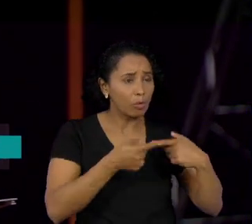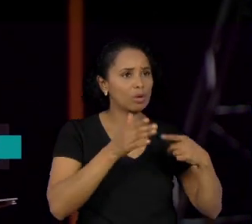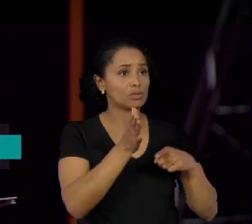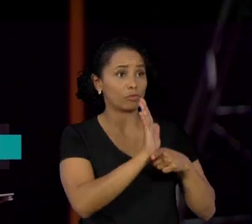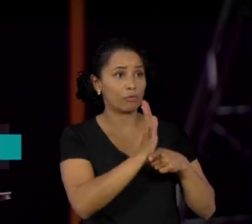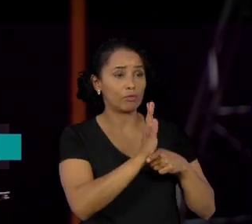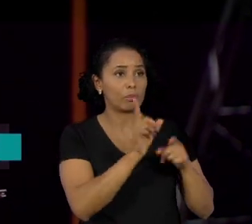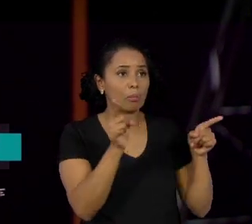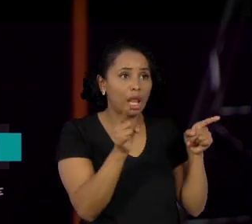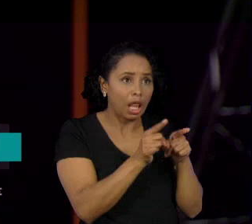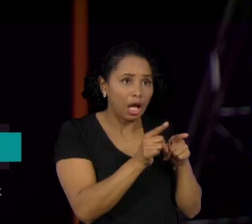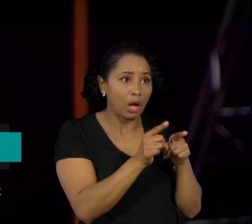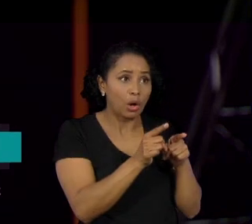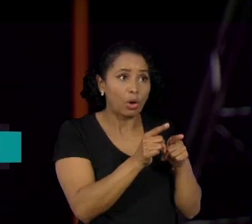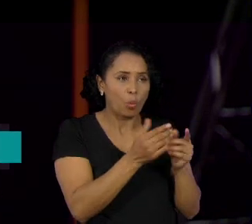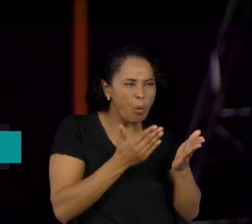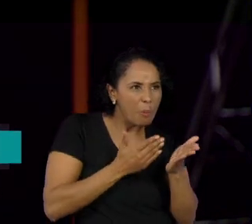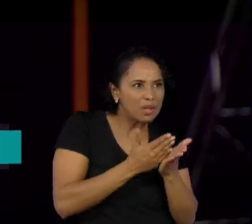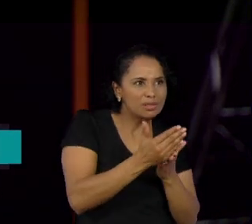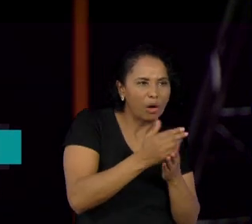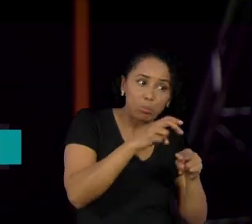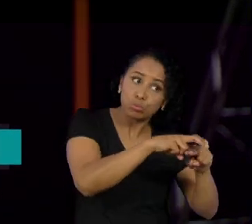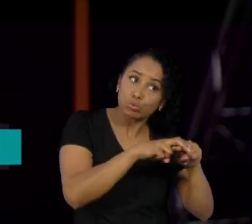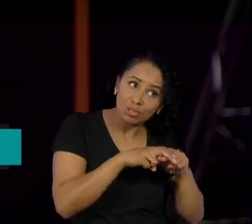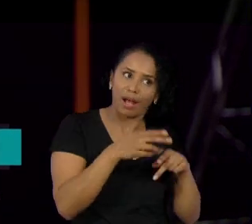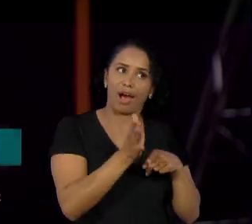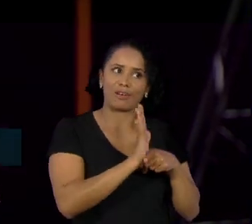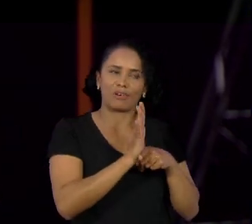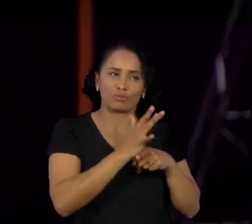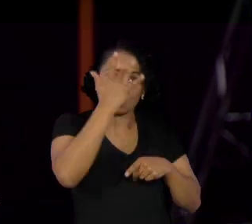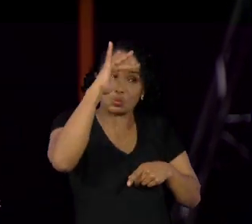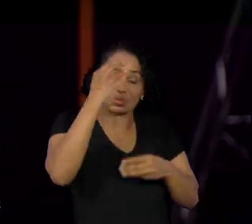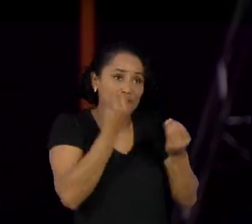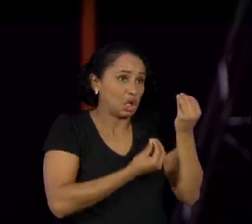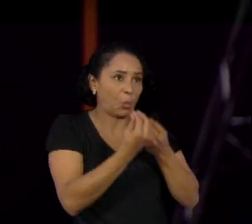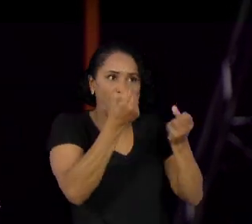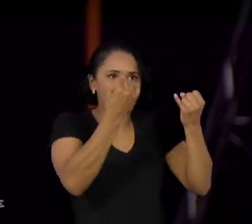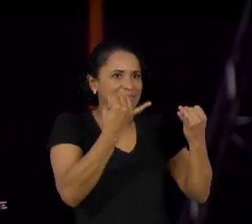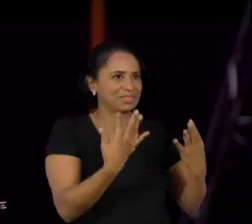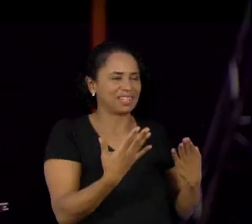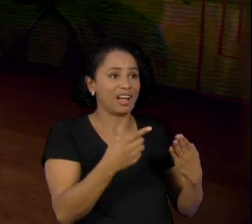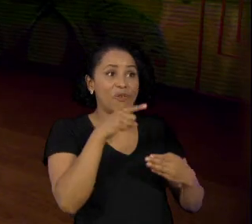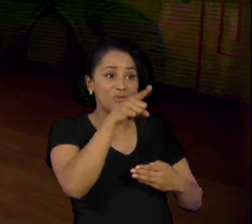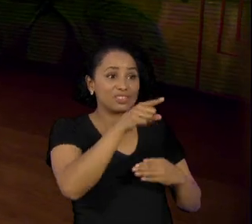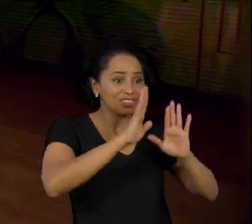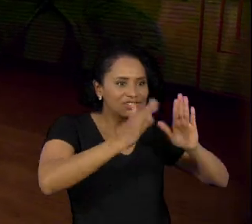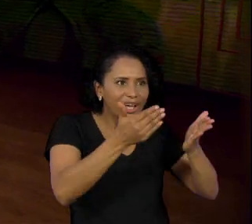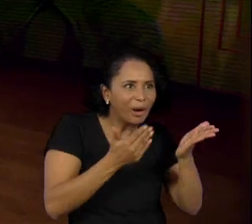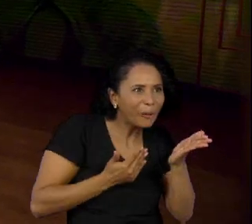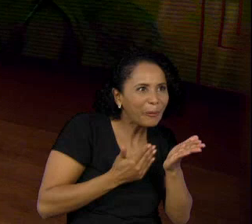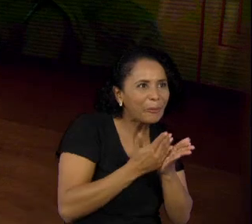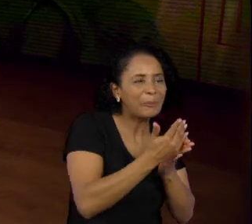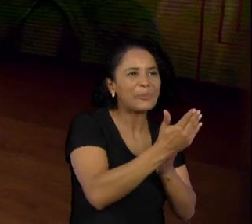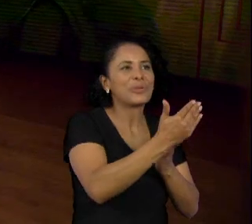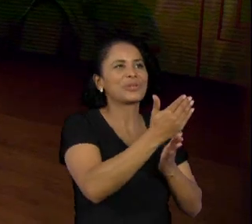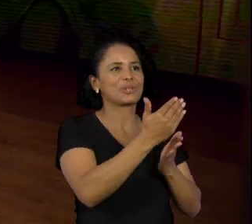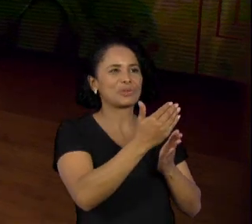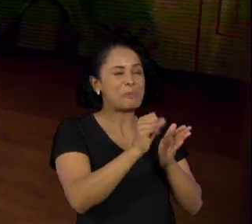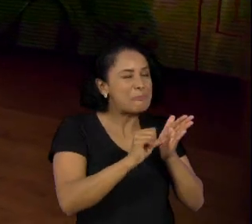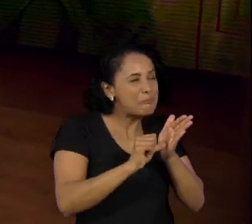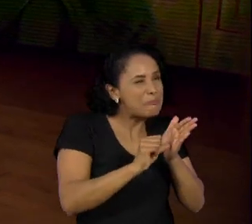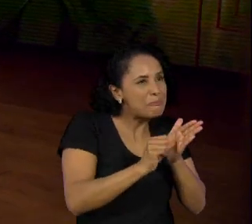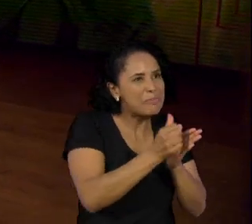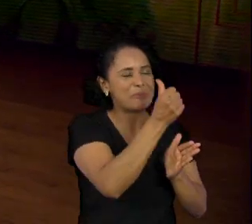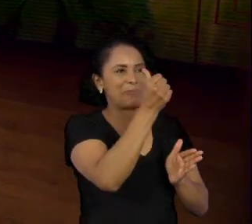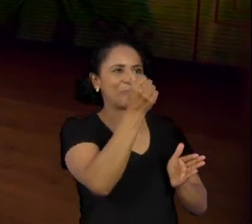desse curta, ou por causa desse curta, não sei direito, você vai explicar isso para a gente, você deu seu primeiro grande salto, vamos dizer assim,